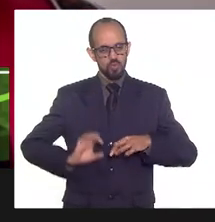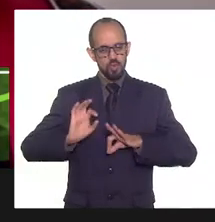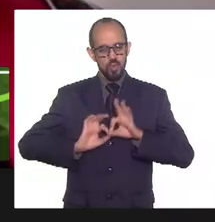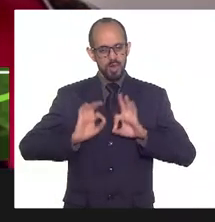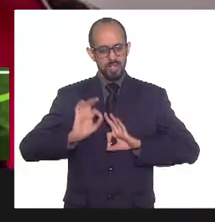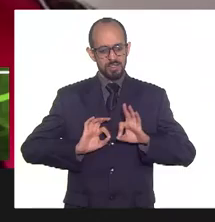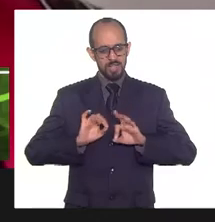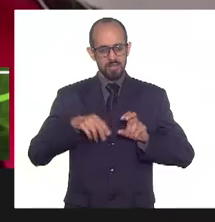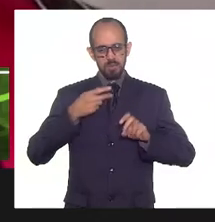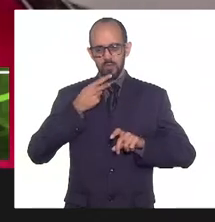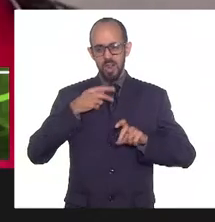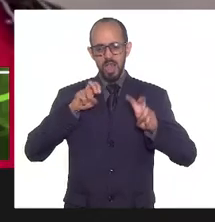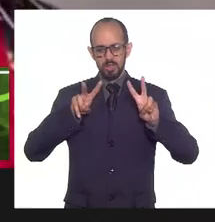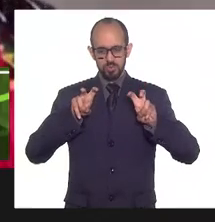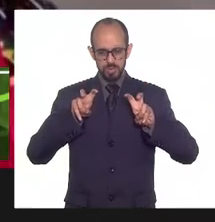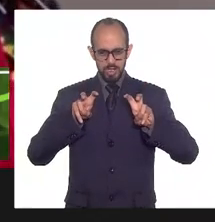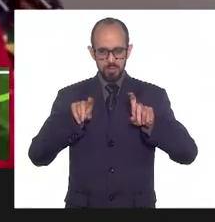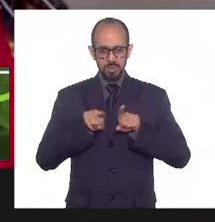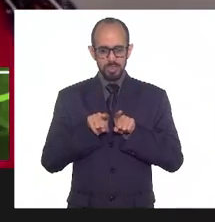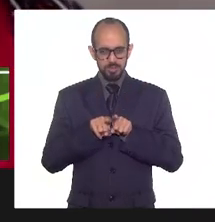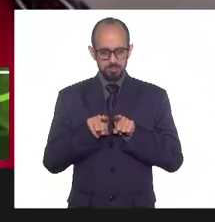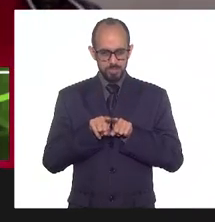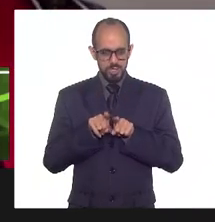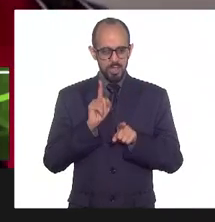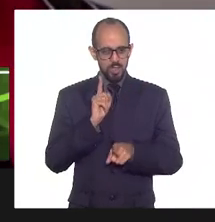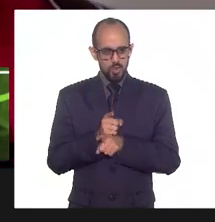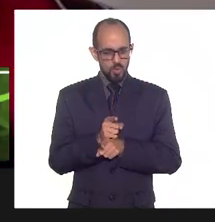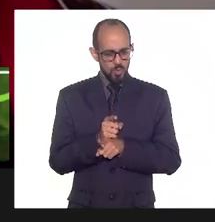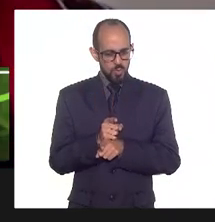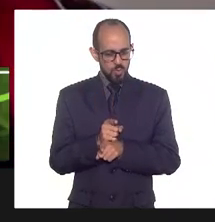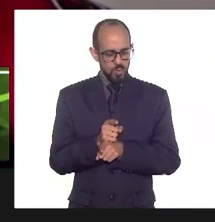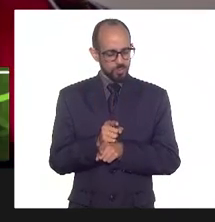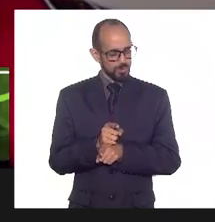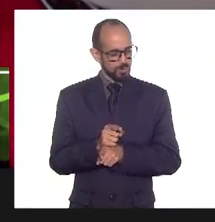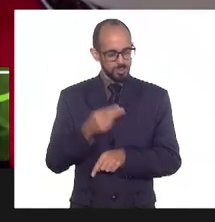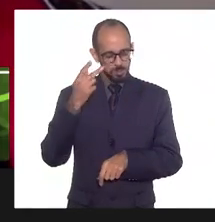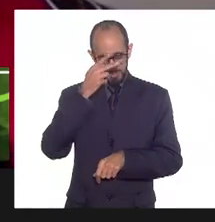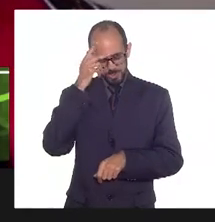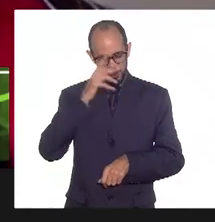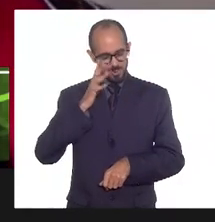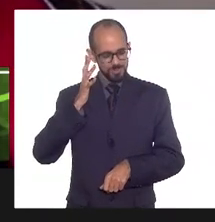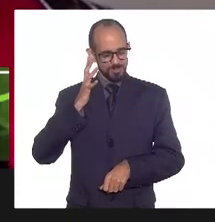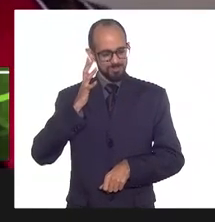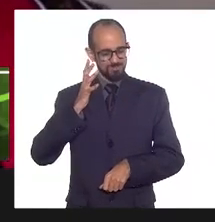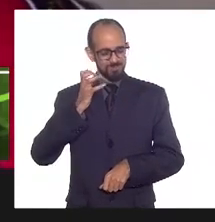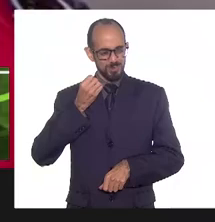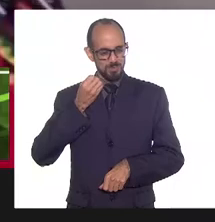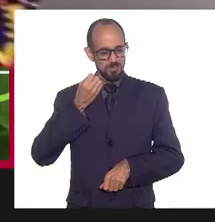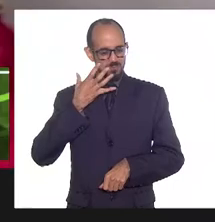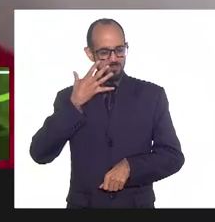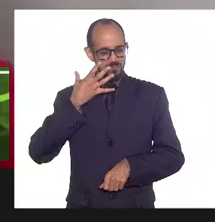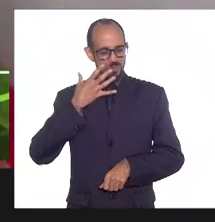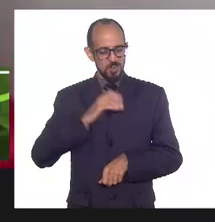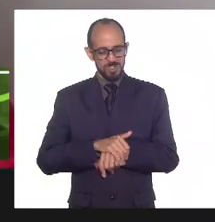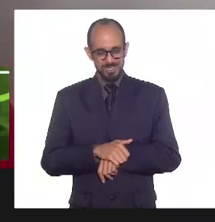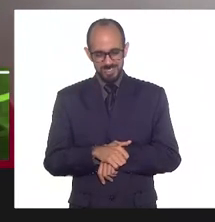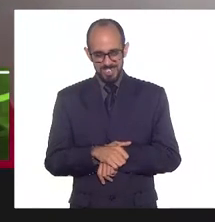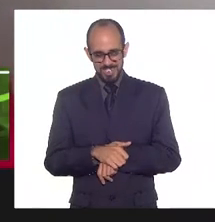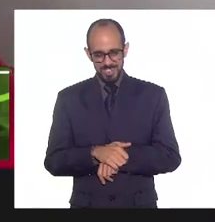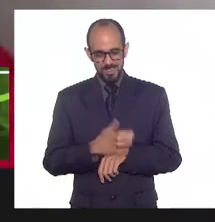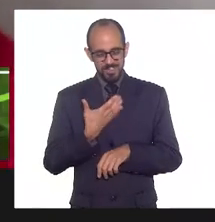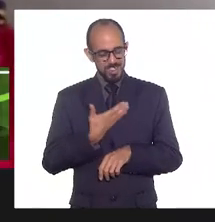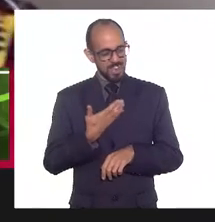para debater esse tema e é sempre encontro de gigantes né então de fato eu quero fazer das suas palavras das